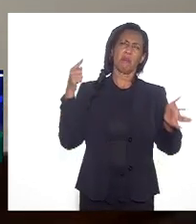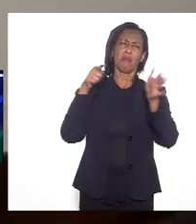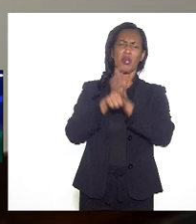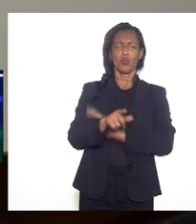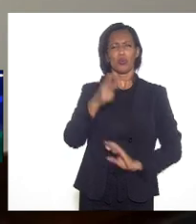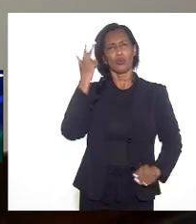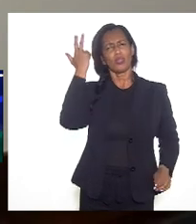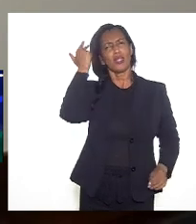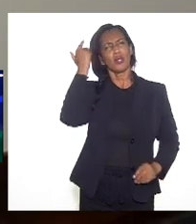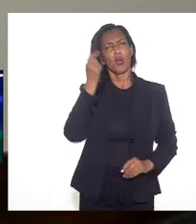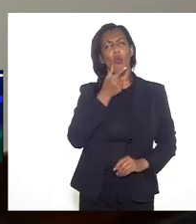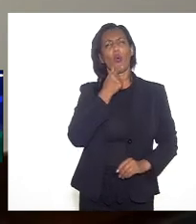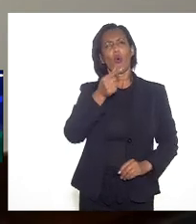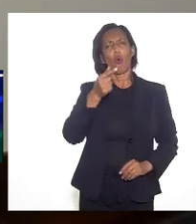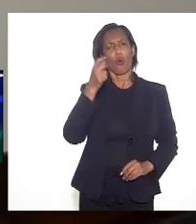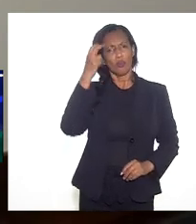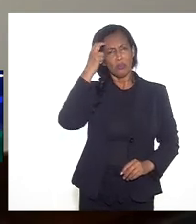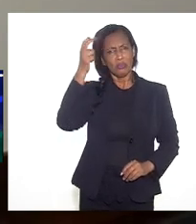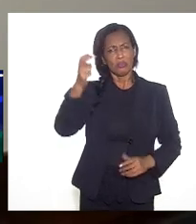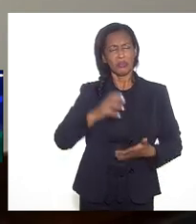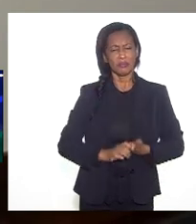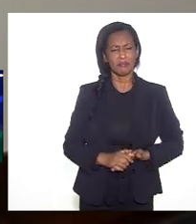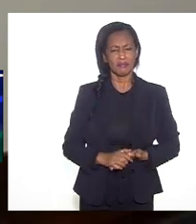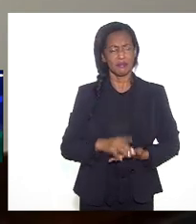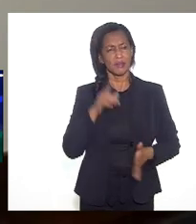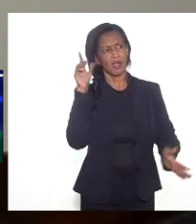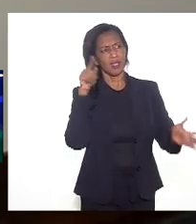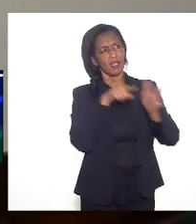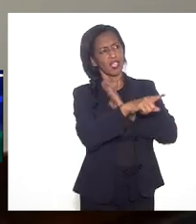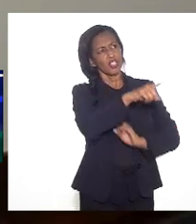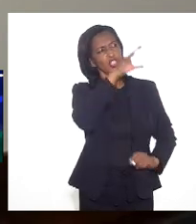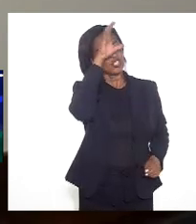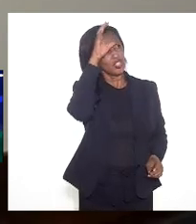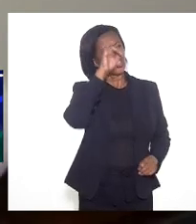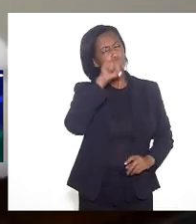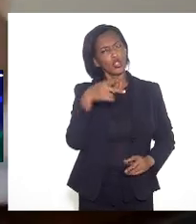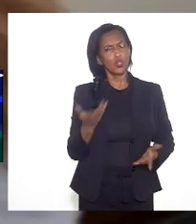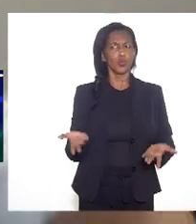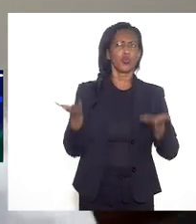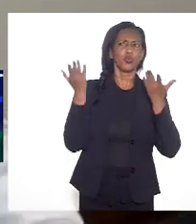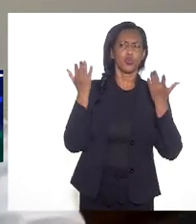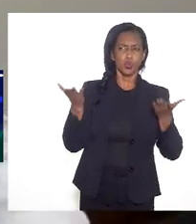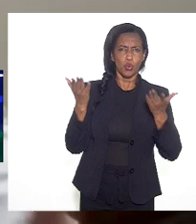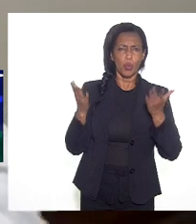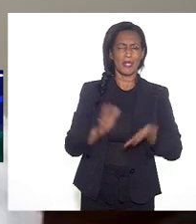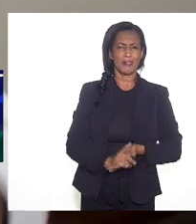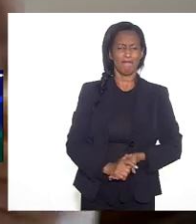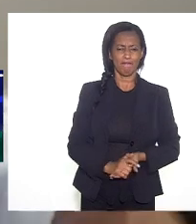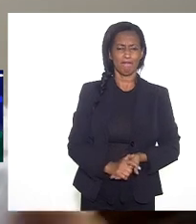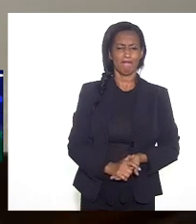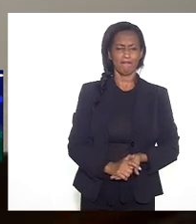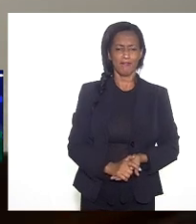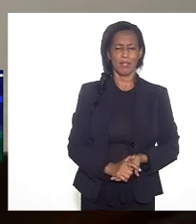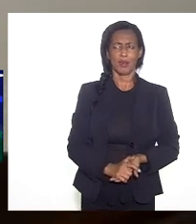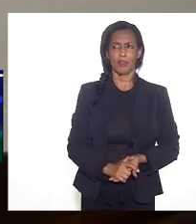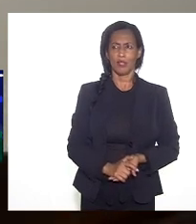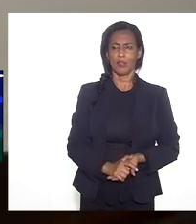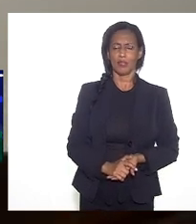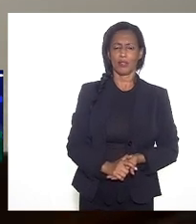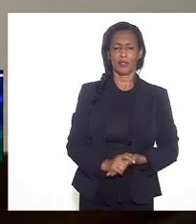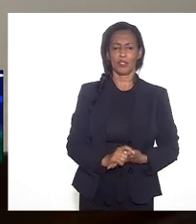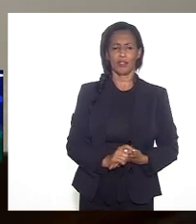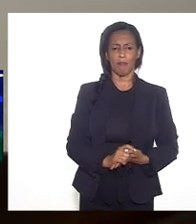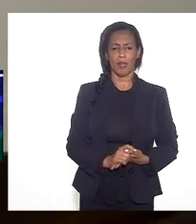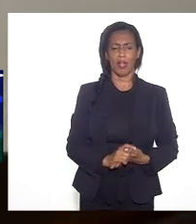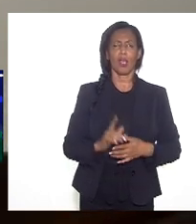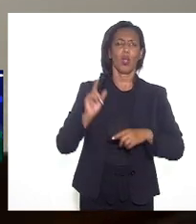Eliomar, homem de cultura, pergunto à deputada Tiaju, mulher vinculada às políticas sociais, à criança e ao adolescente, o